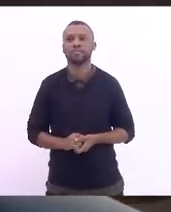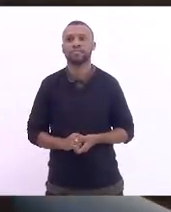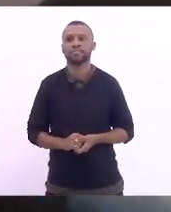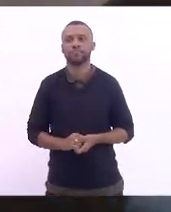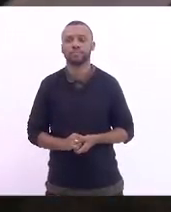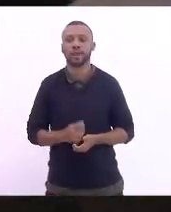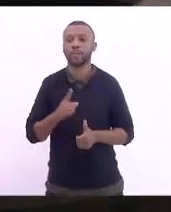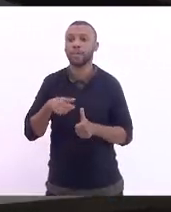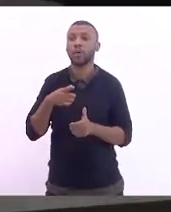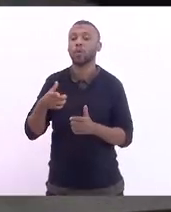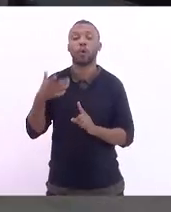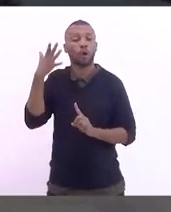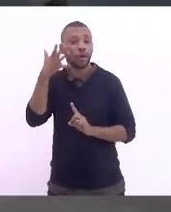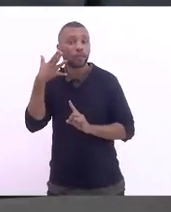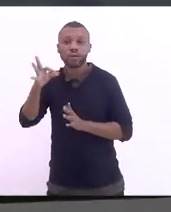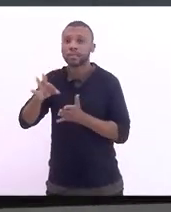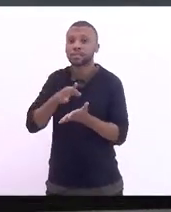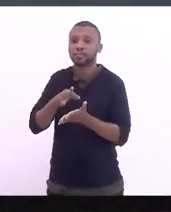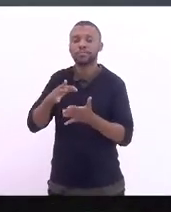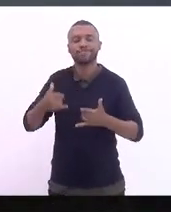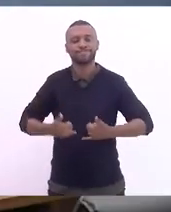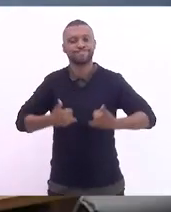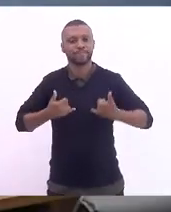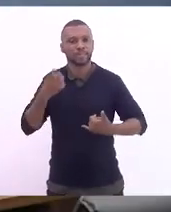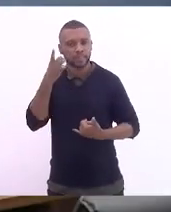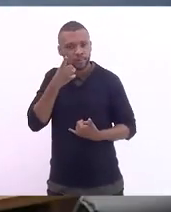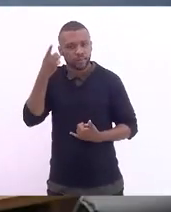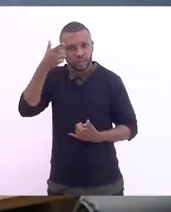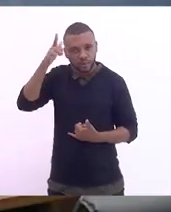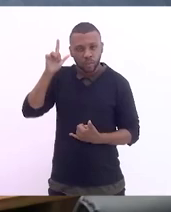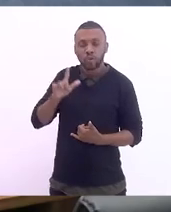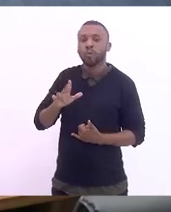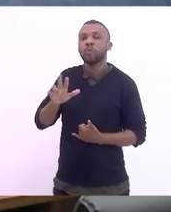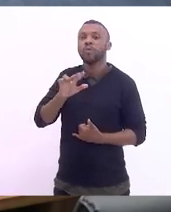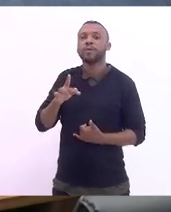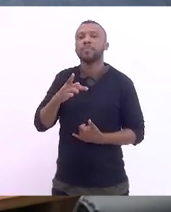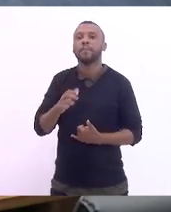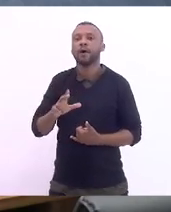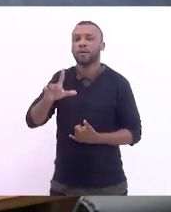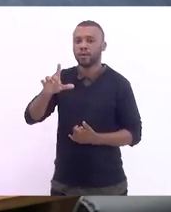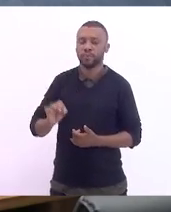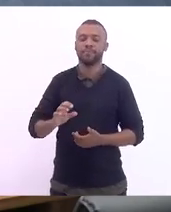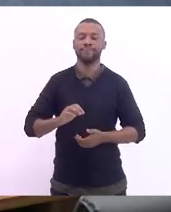o primeiro orador inscrito é o Nobre Deputado Luiz Paulo